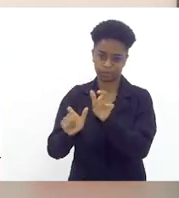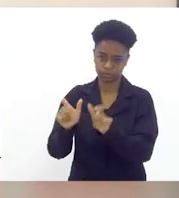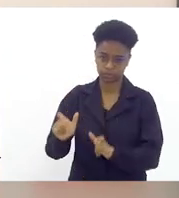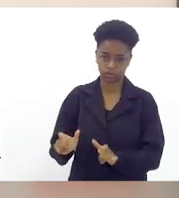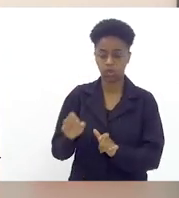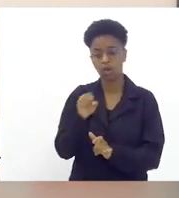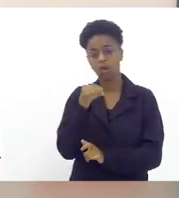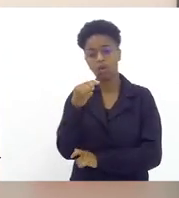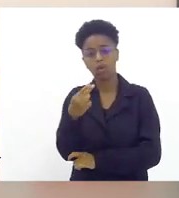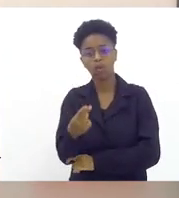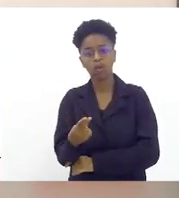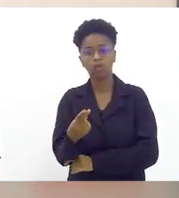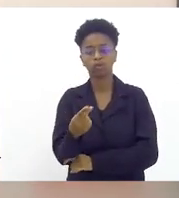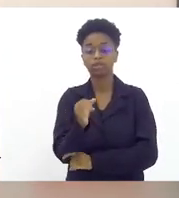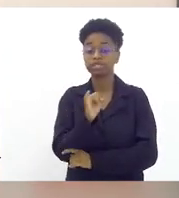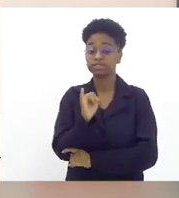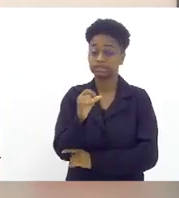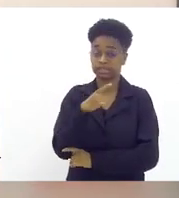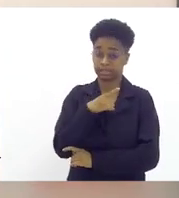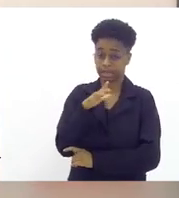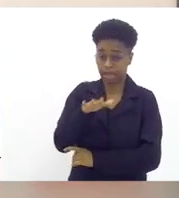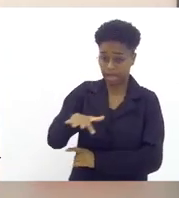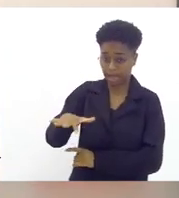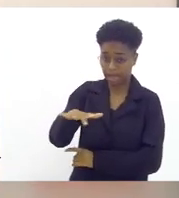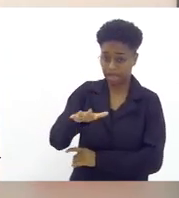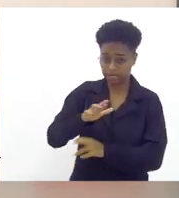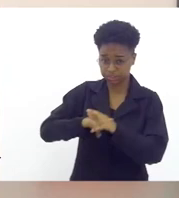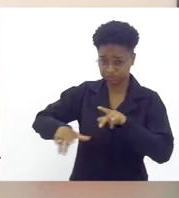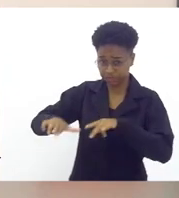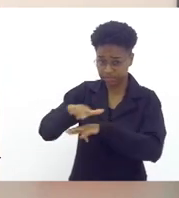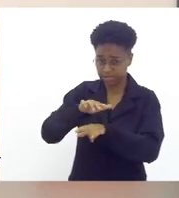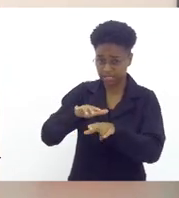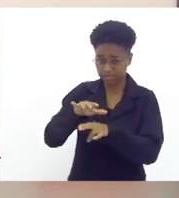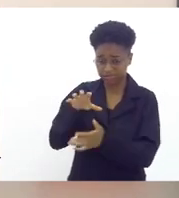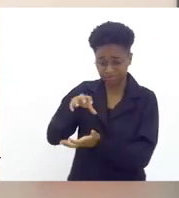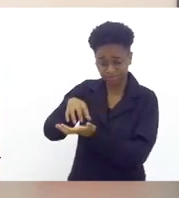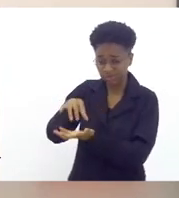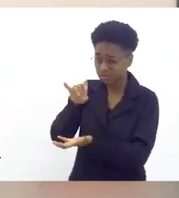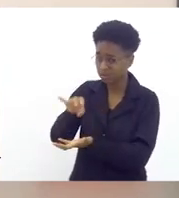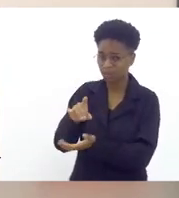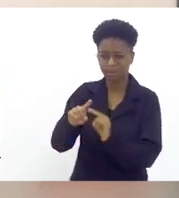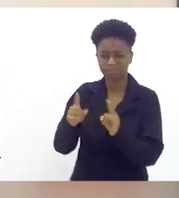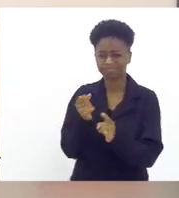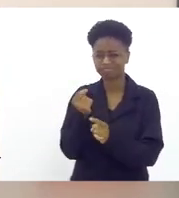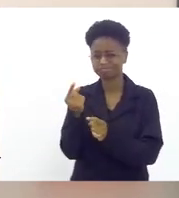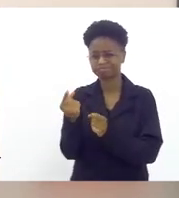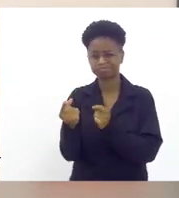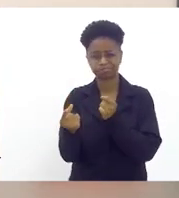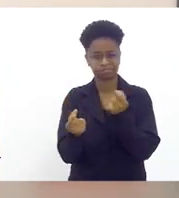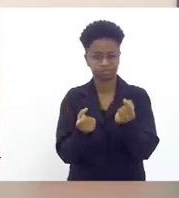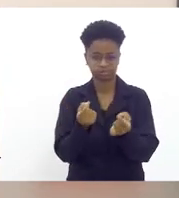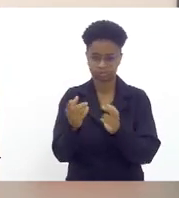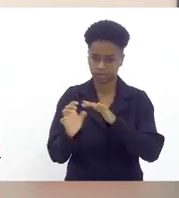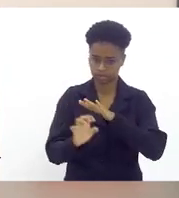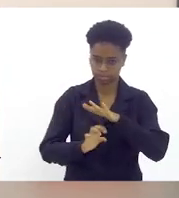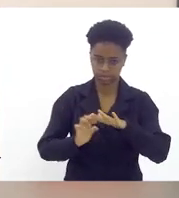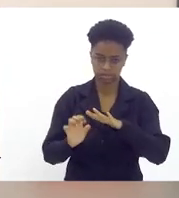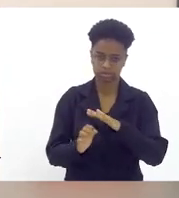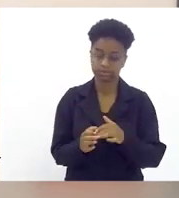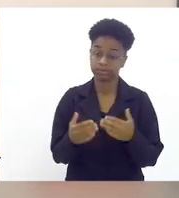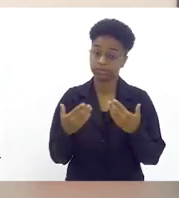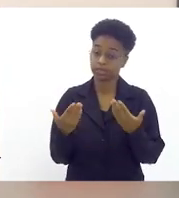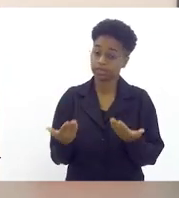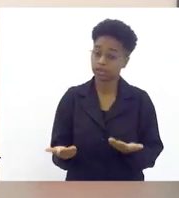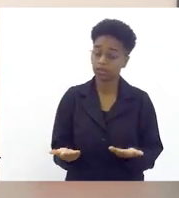ou quando existe uma área de diversidade interna, mas isso ainda é uma raridade nas maioria das empresas.